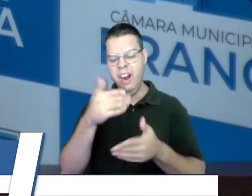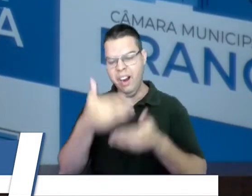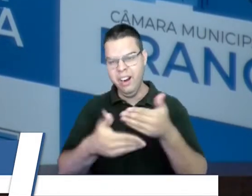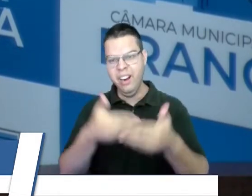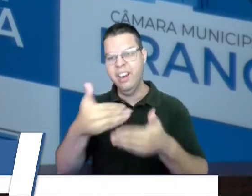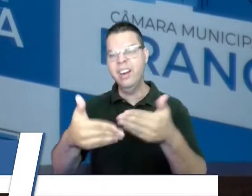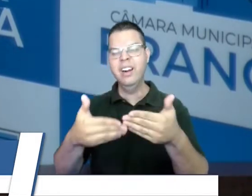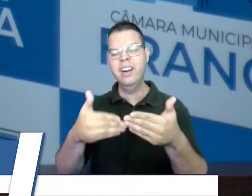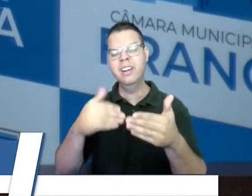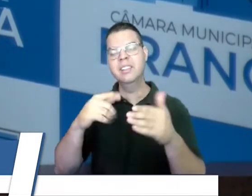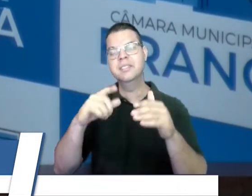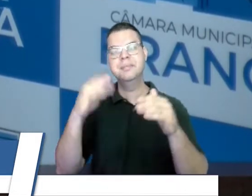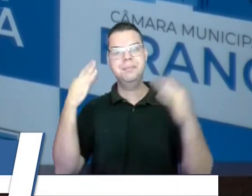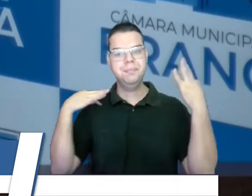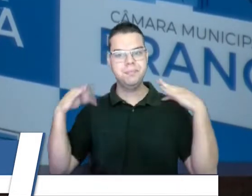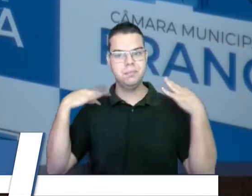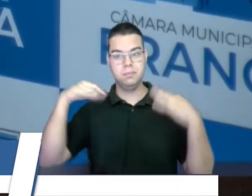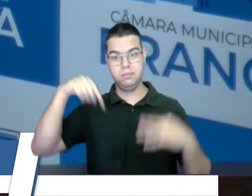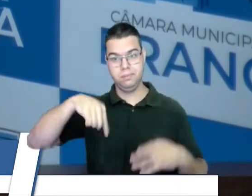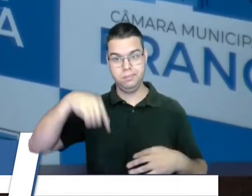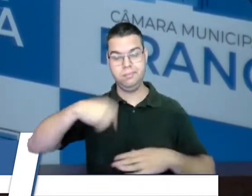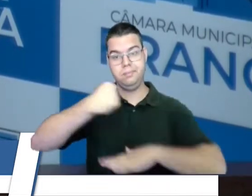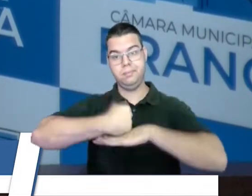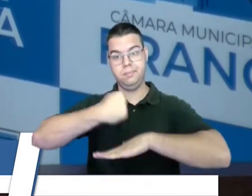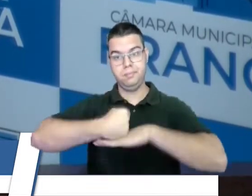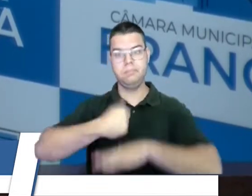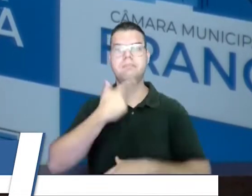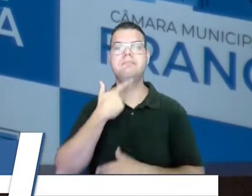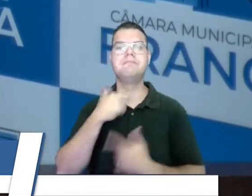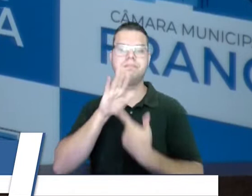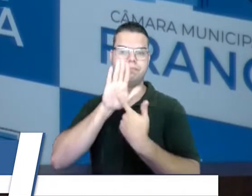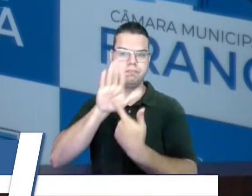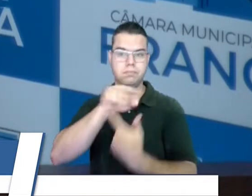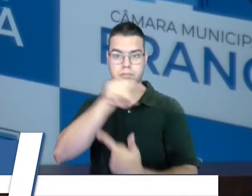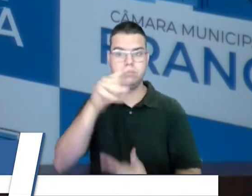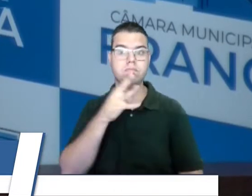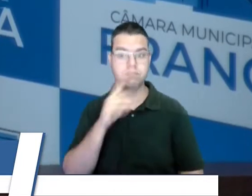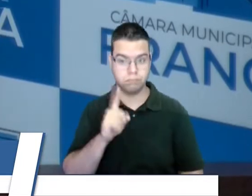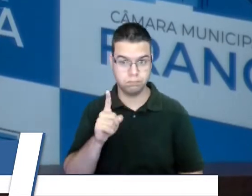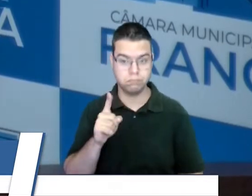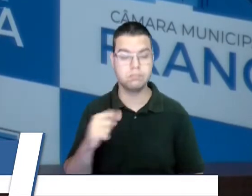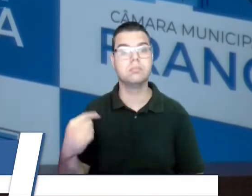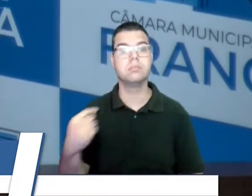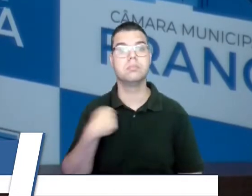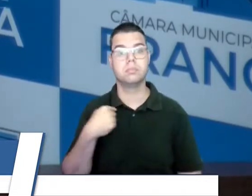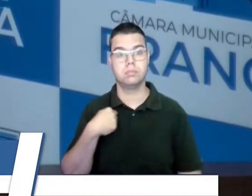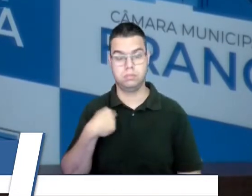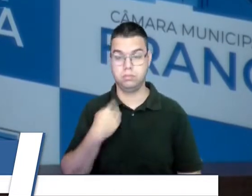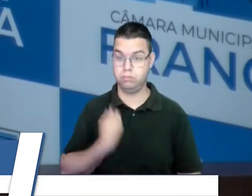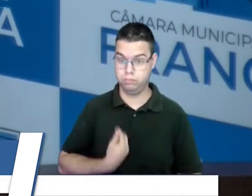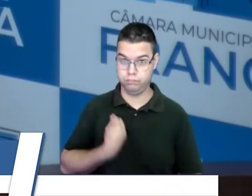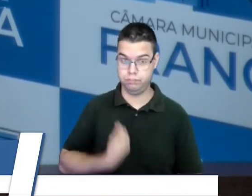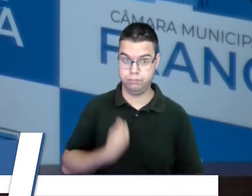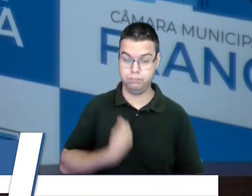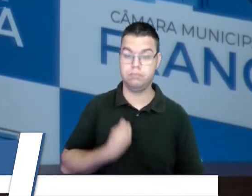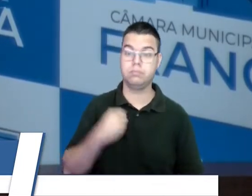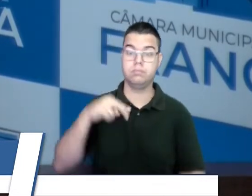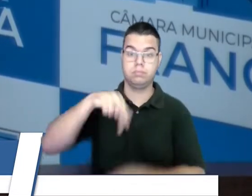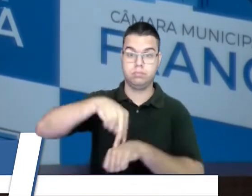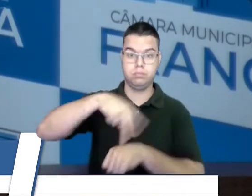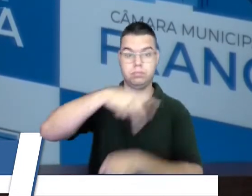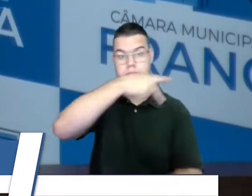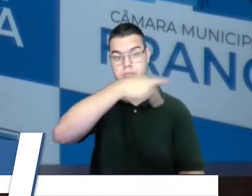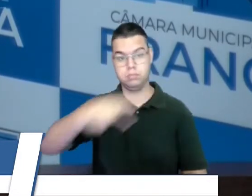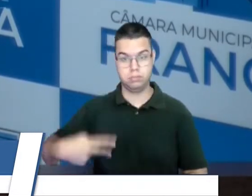Franca. Gostaria de me apresentar para aqueles que não me conhecem. Eu estou aqui na condição de presidente do